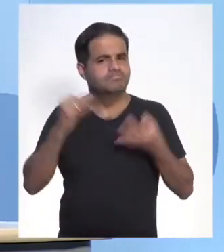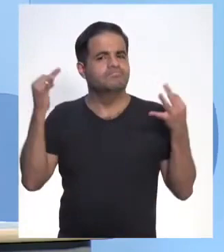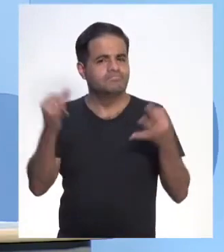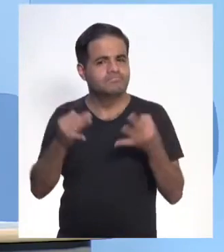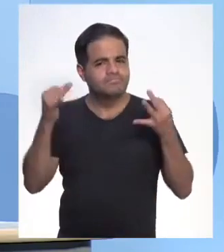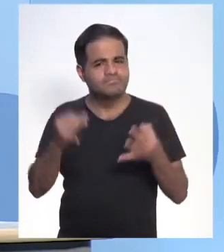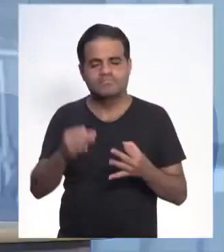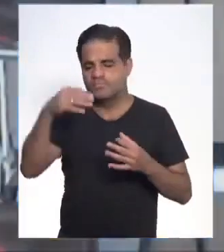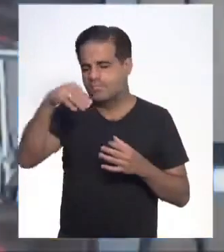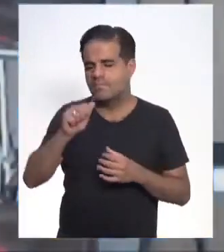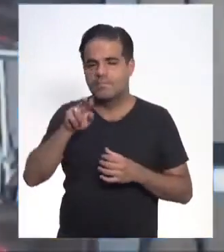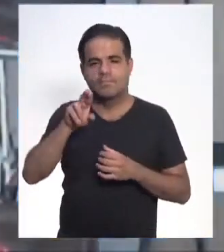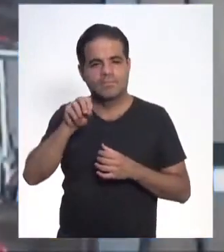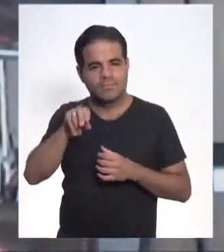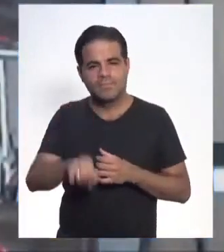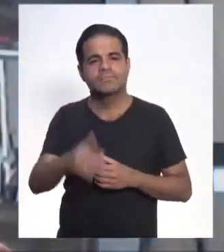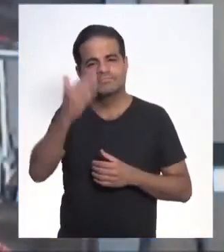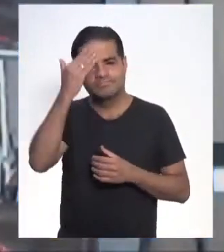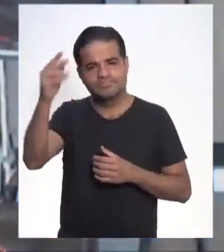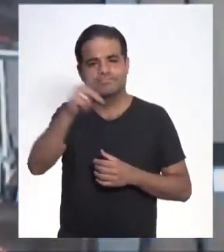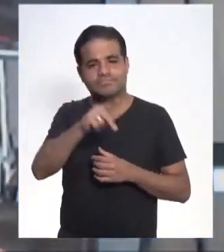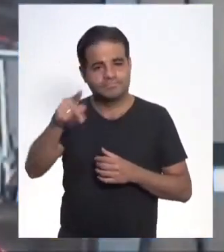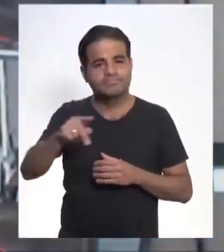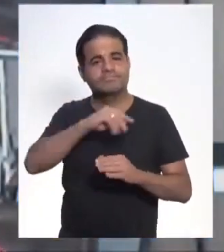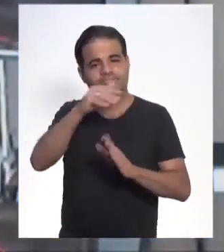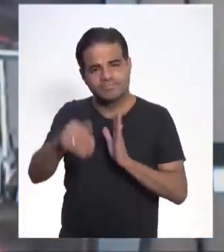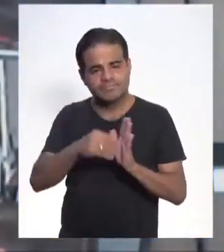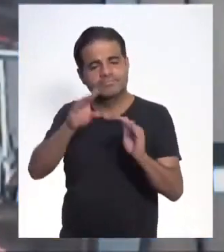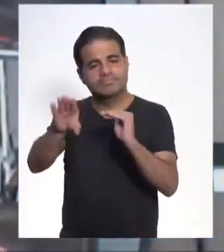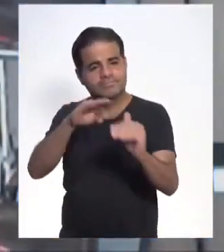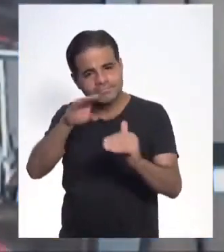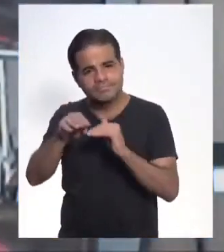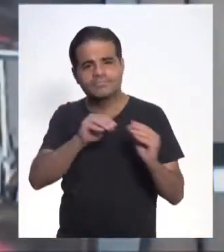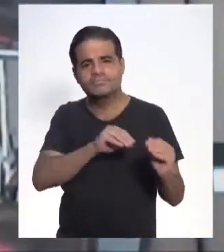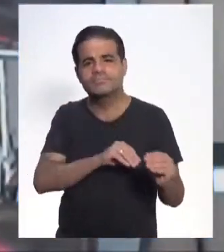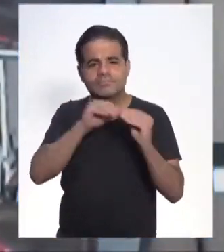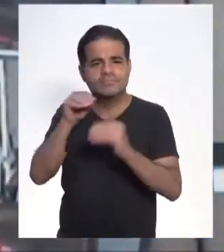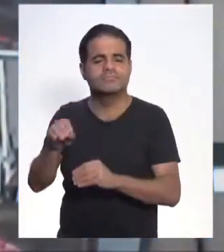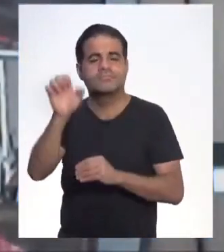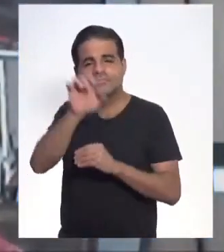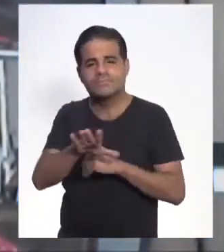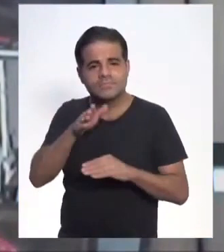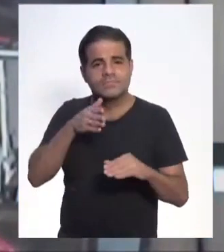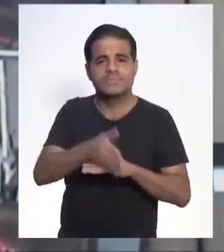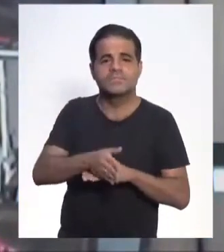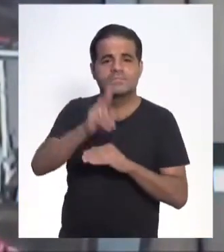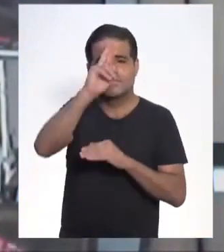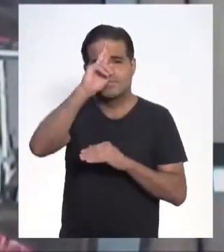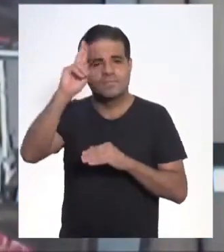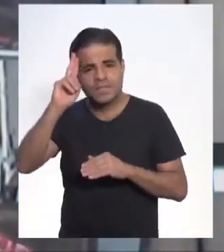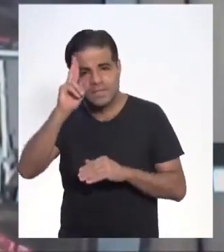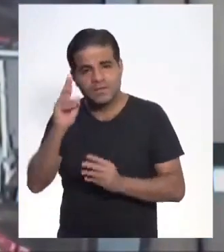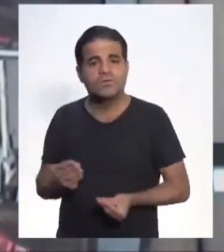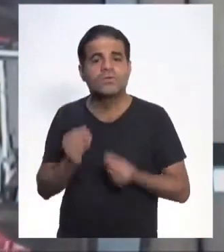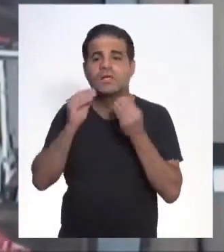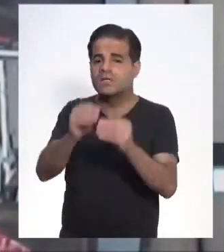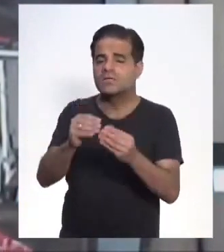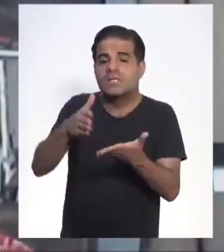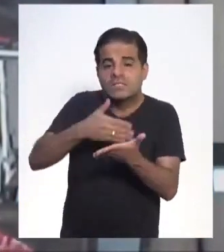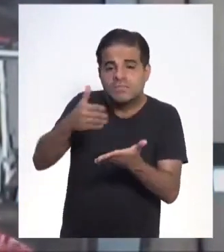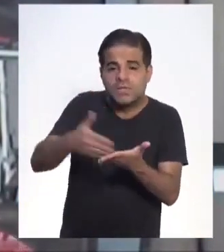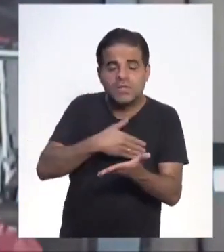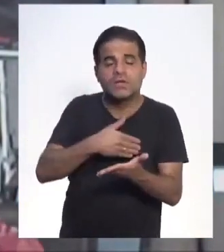Perfeito, Marconi. Muito obrigada, professores. Exato, uma mudança de estado, entrar na universidade, o lançamento de um